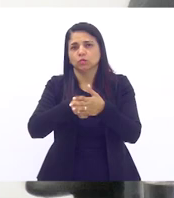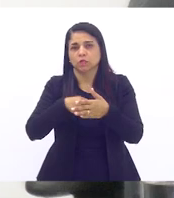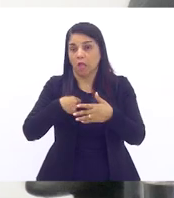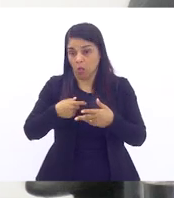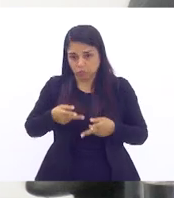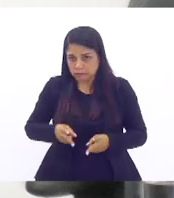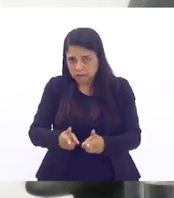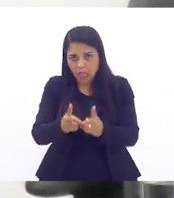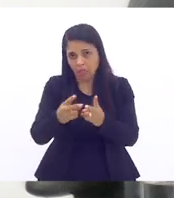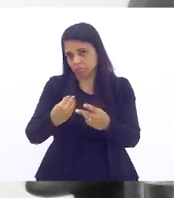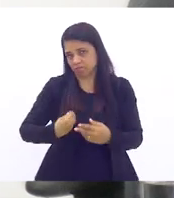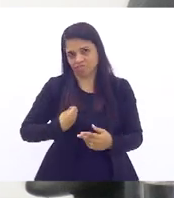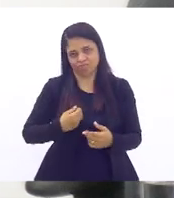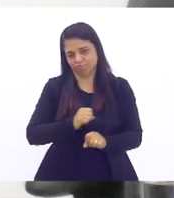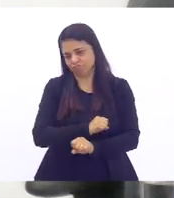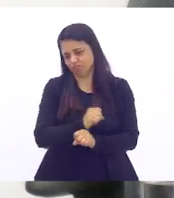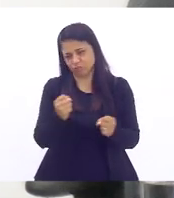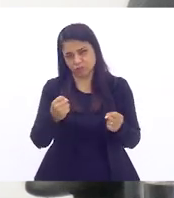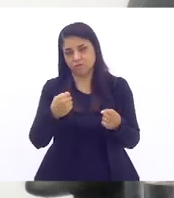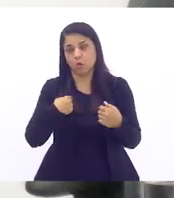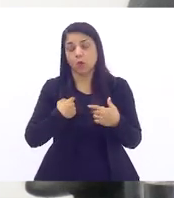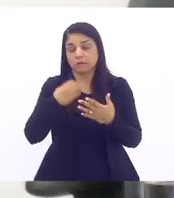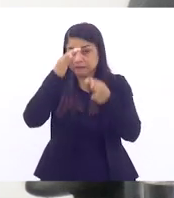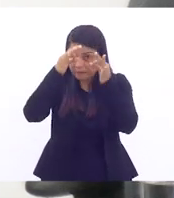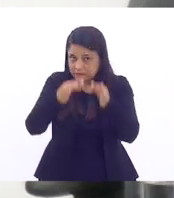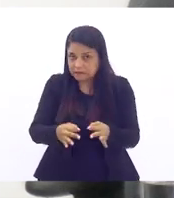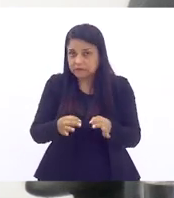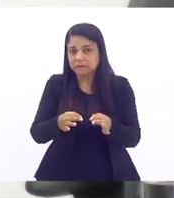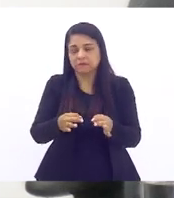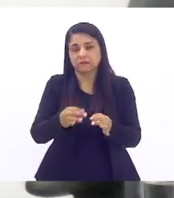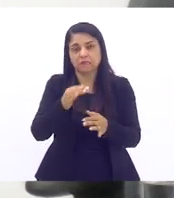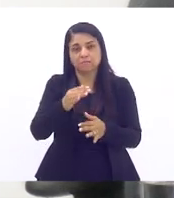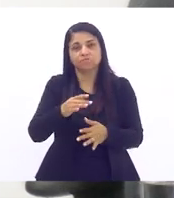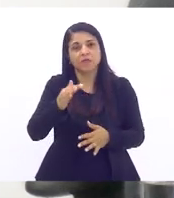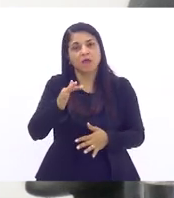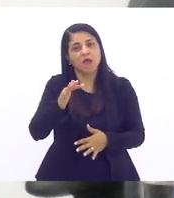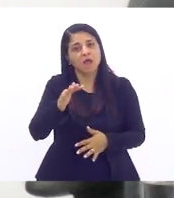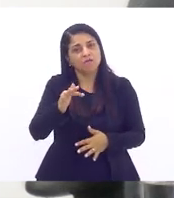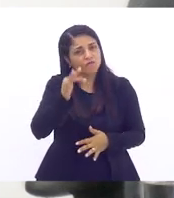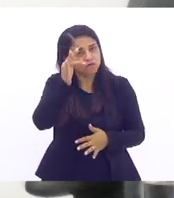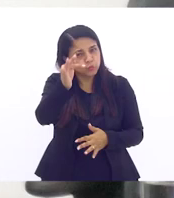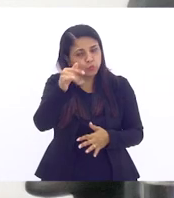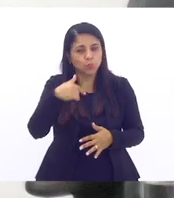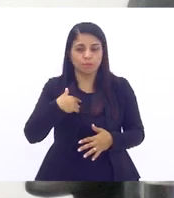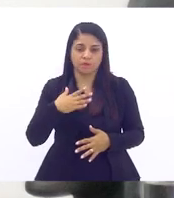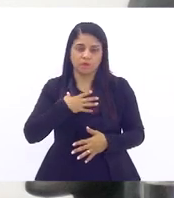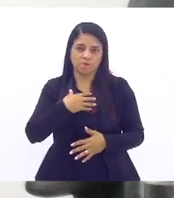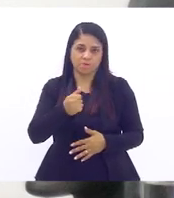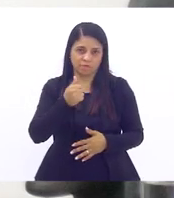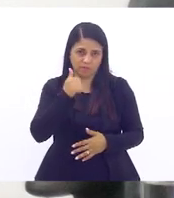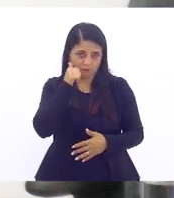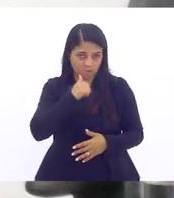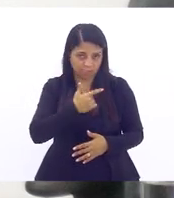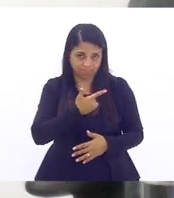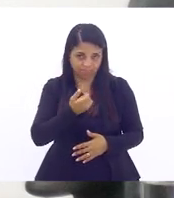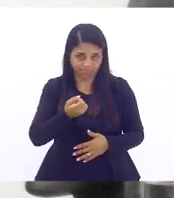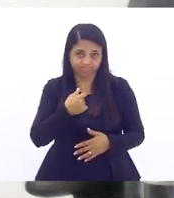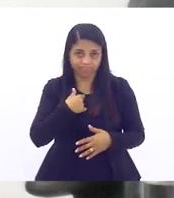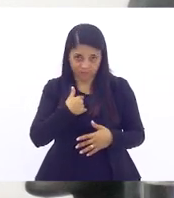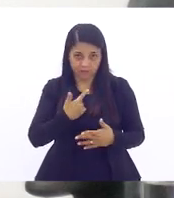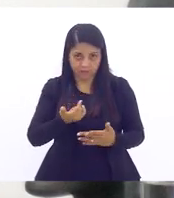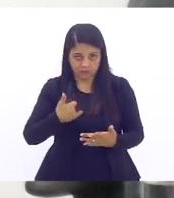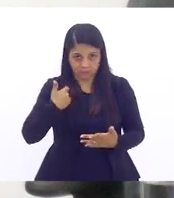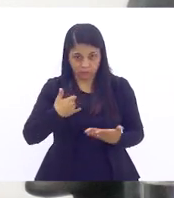para sempre e eu quero ter a certeza de que amanhã na minha falta minha filha tem para onde ir que ela vai ser